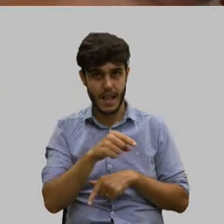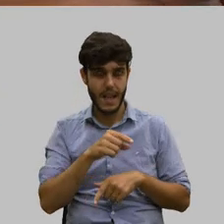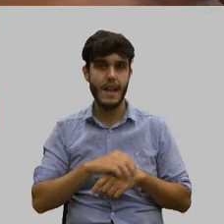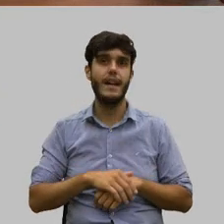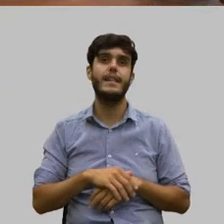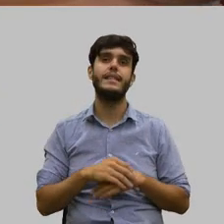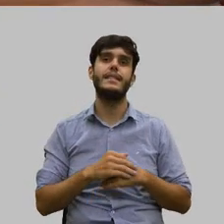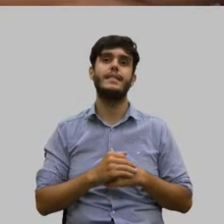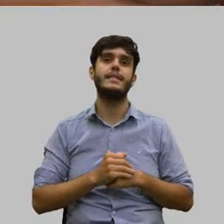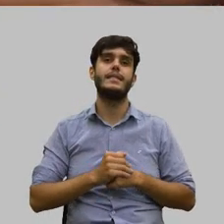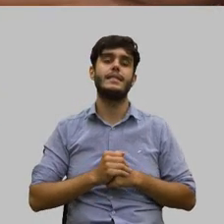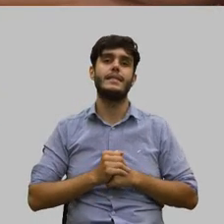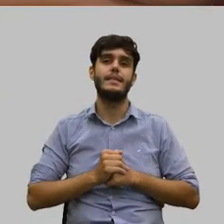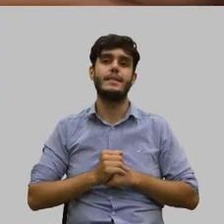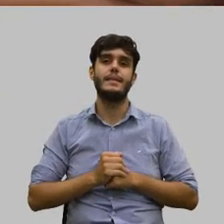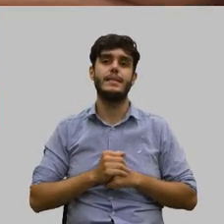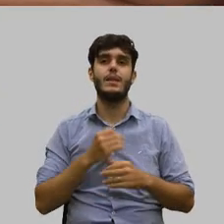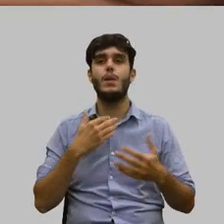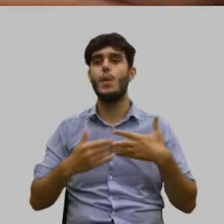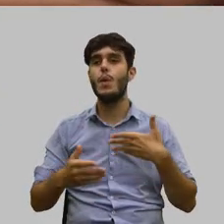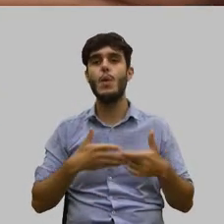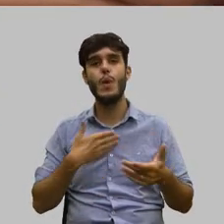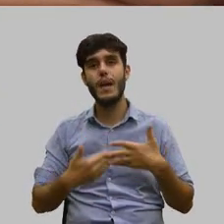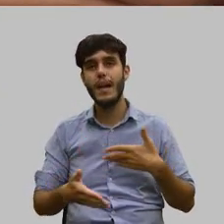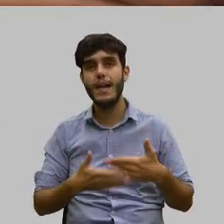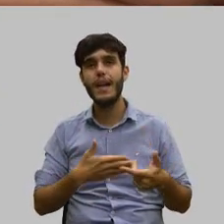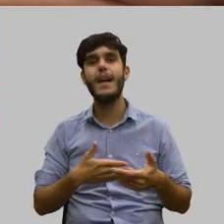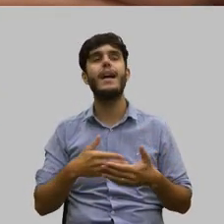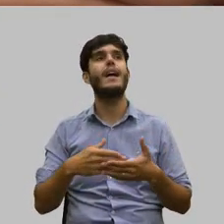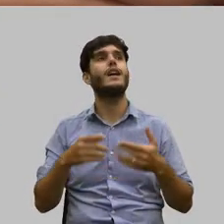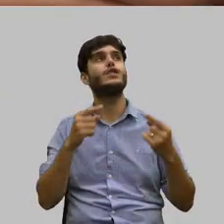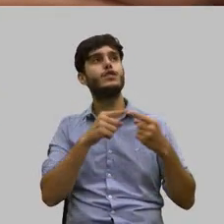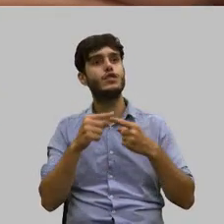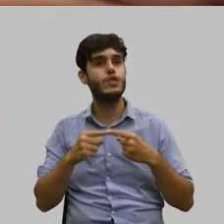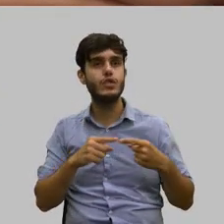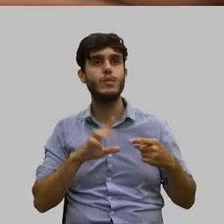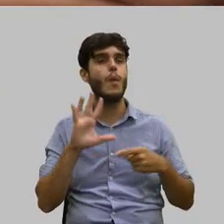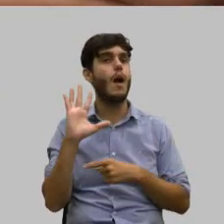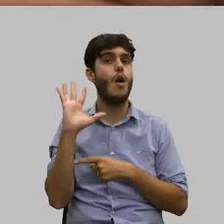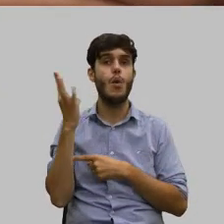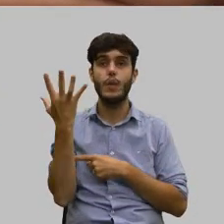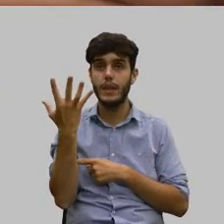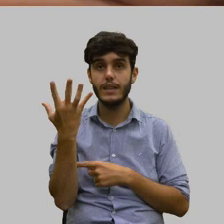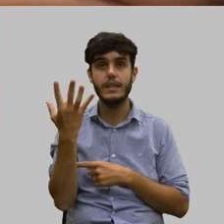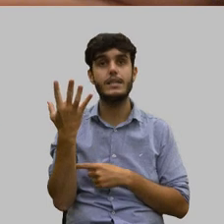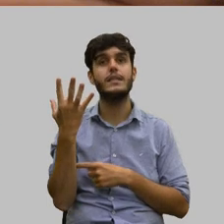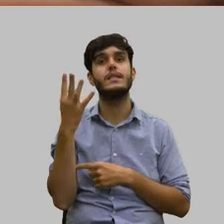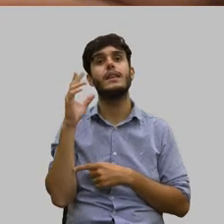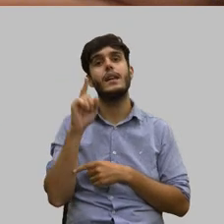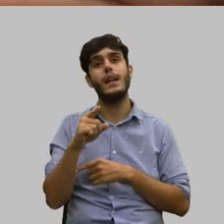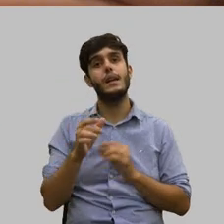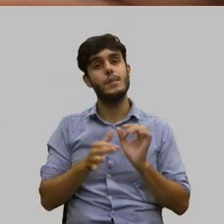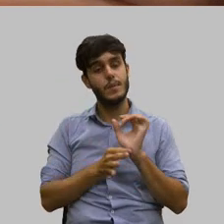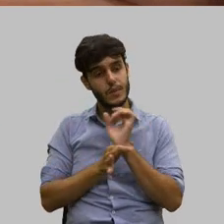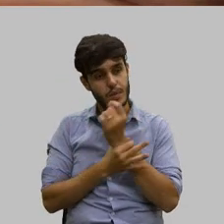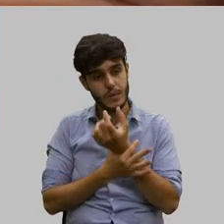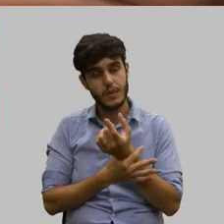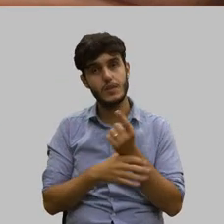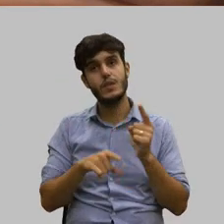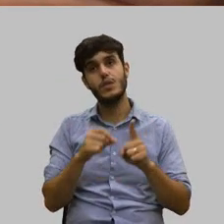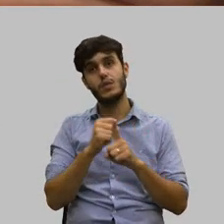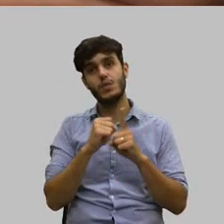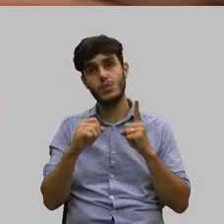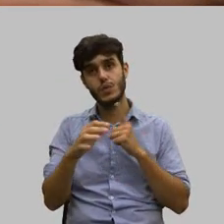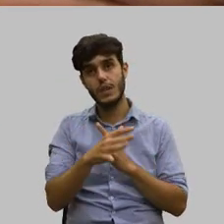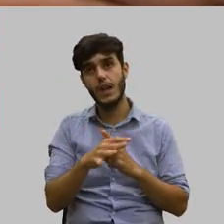Brumadinho em qualquer caso e em qualquer circunstância é o Instituto de proteção social dos militares